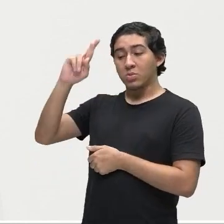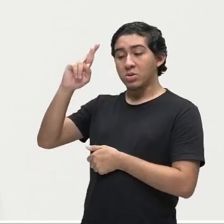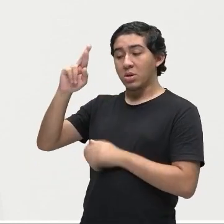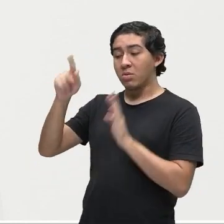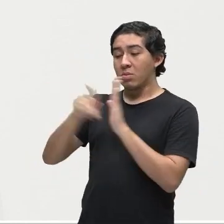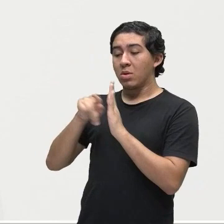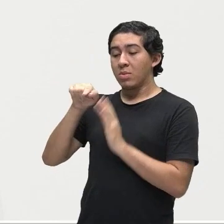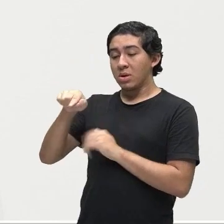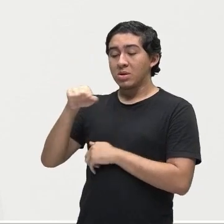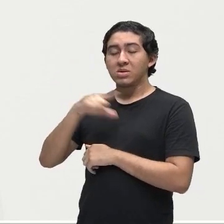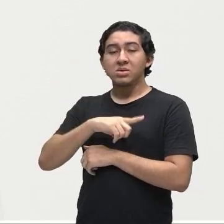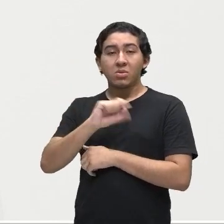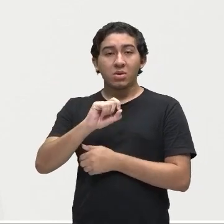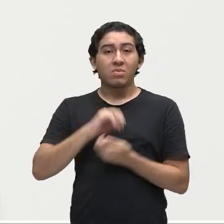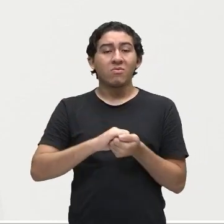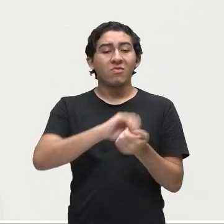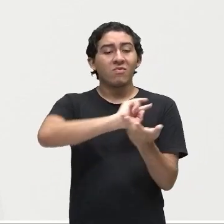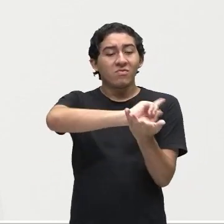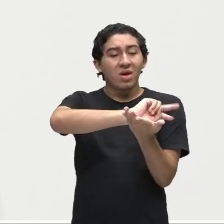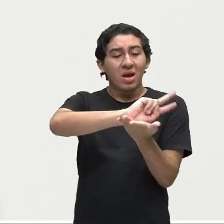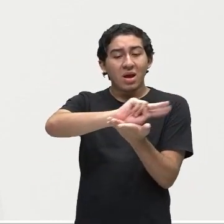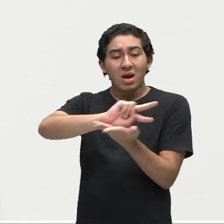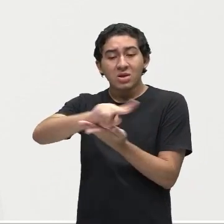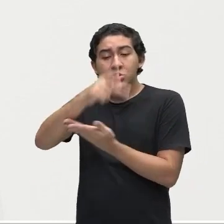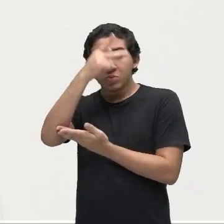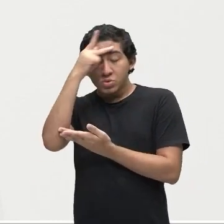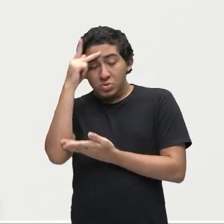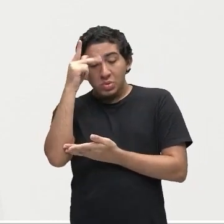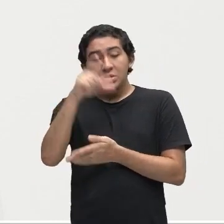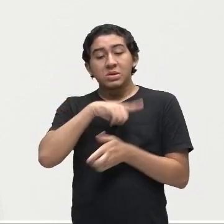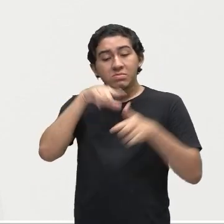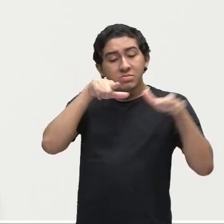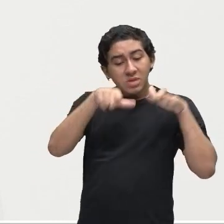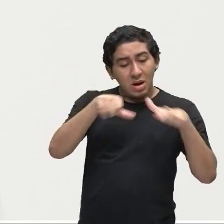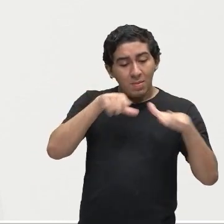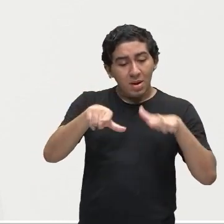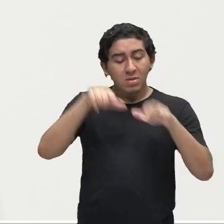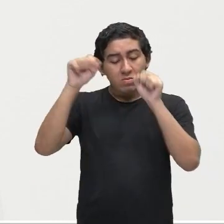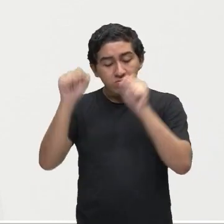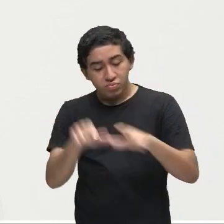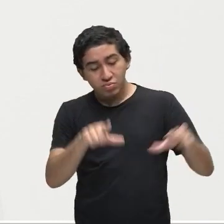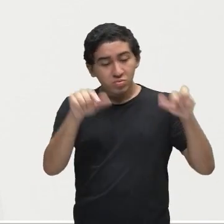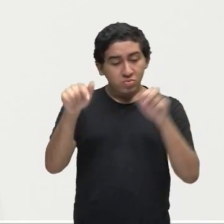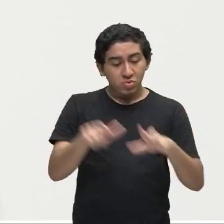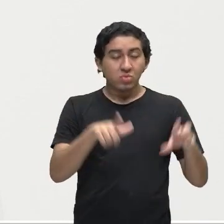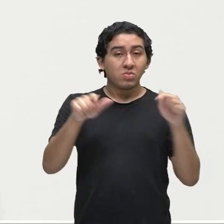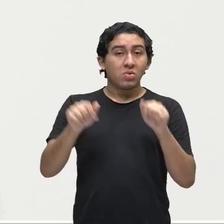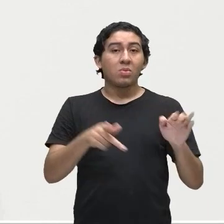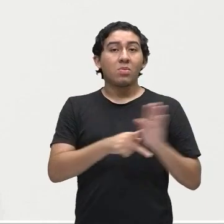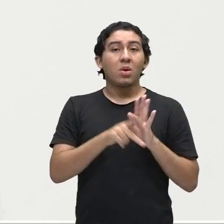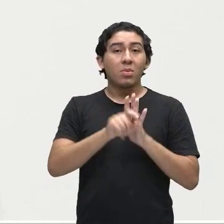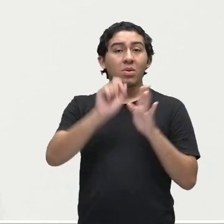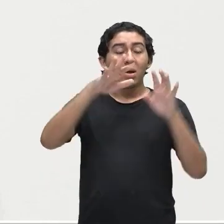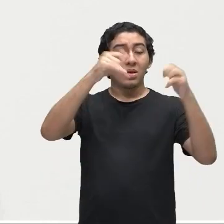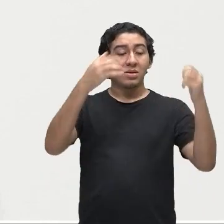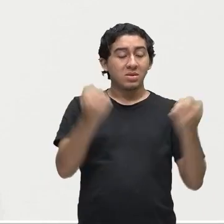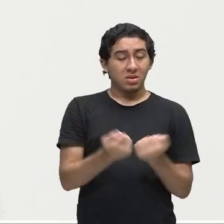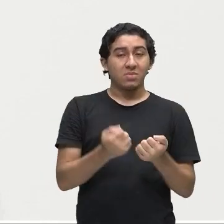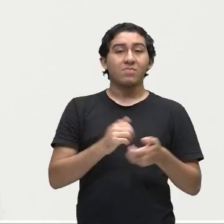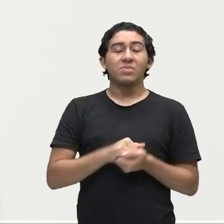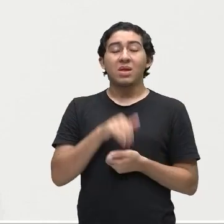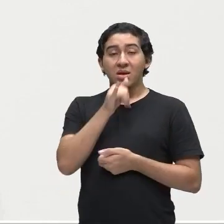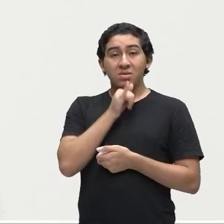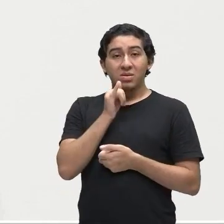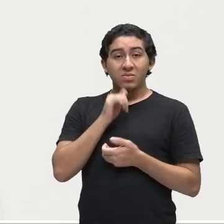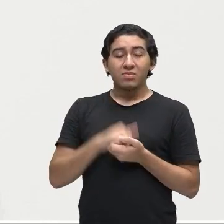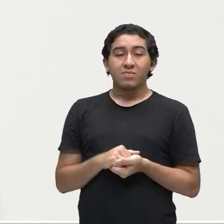tendo ali vários companheiros que vão trabalhar na produção de artesanatos. Por exemplo, tenho